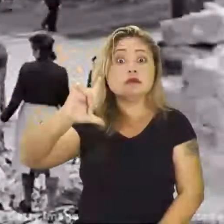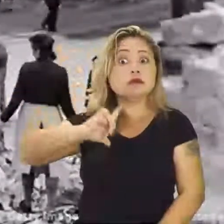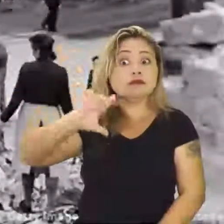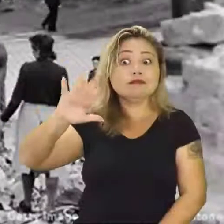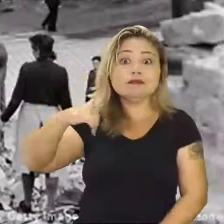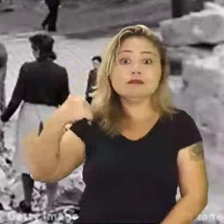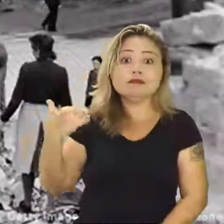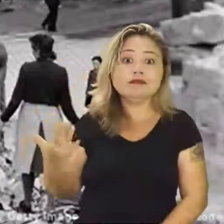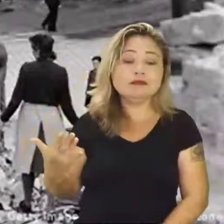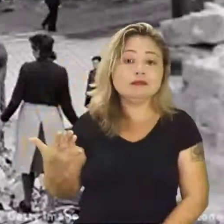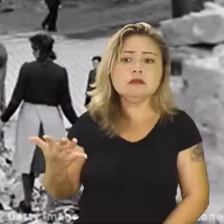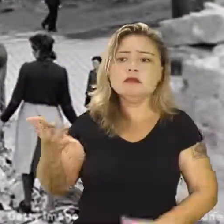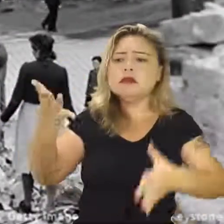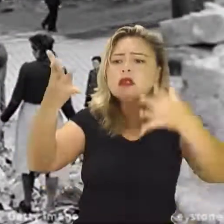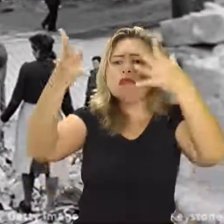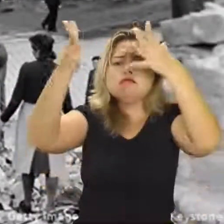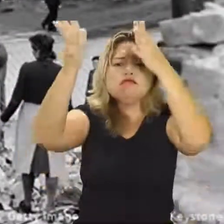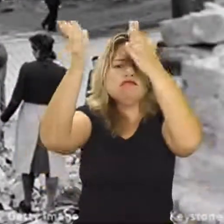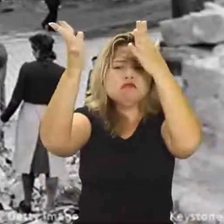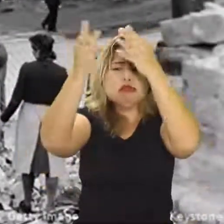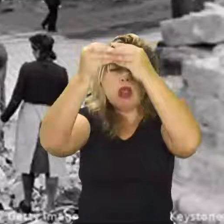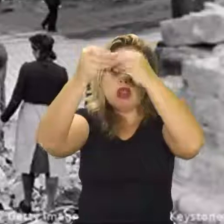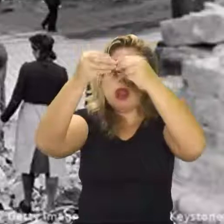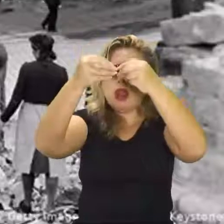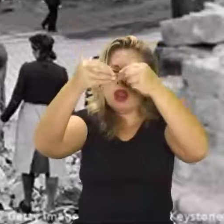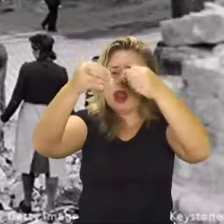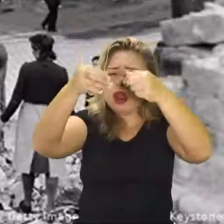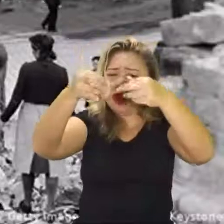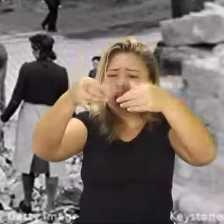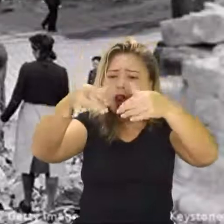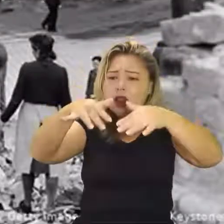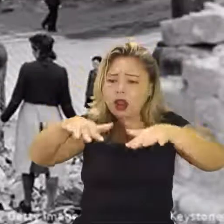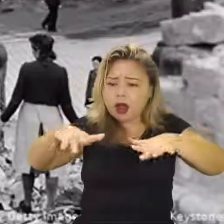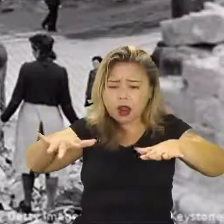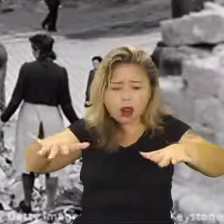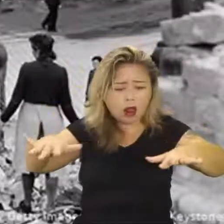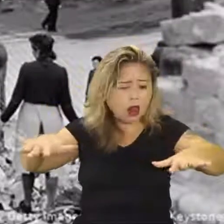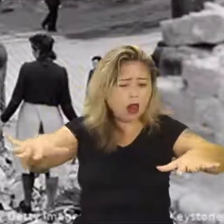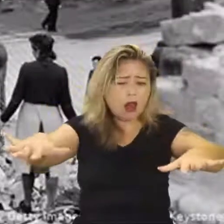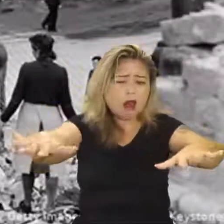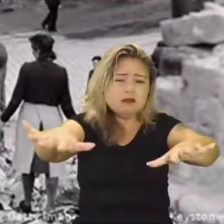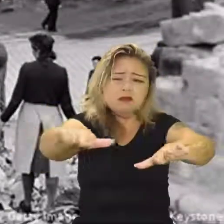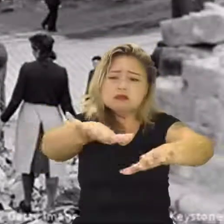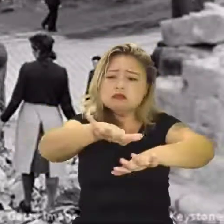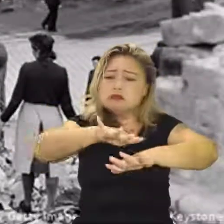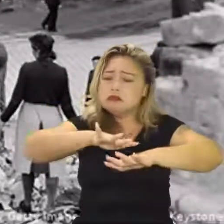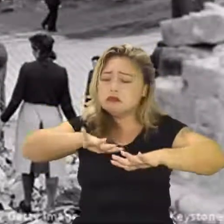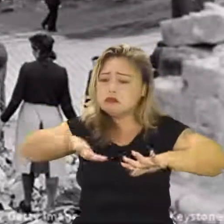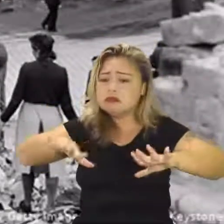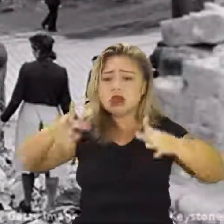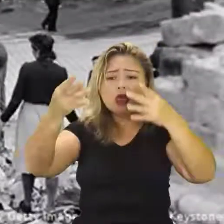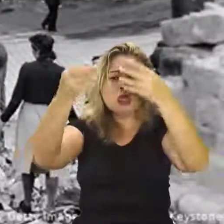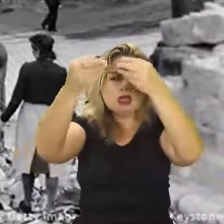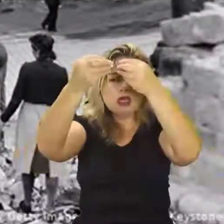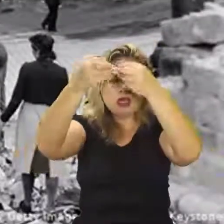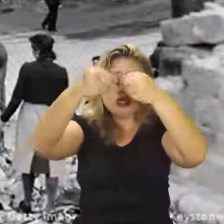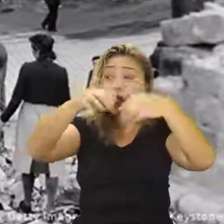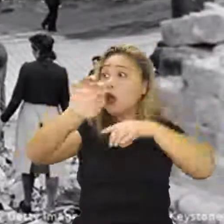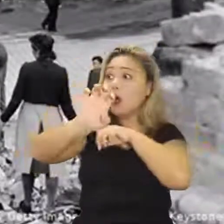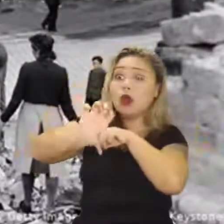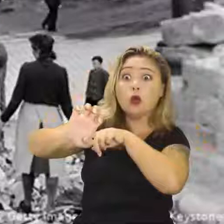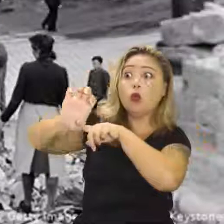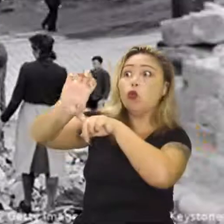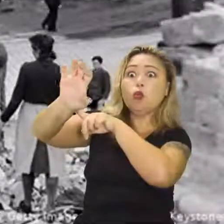estava destruído. Ele estava completamente acabado, completamente destruído. A Europa